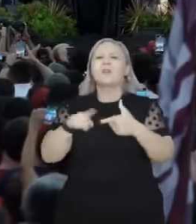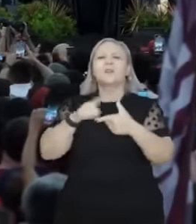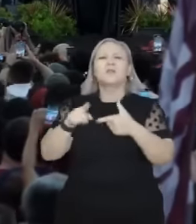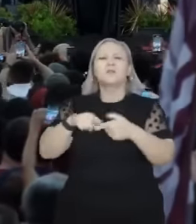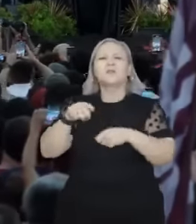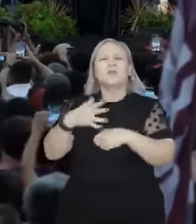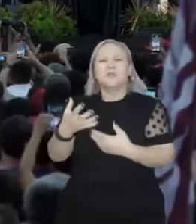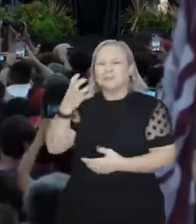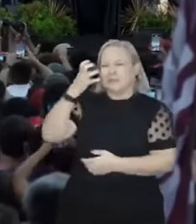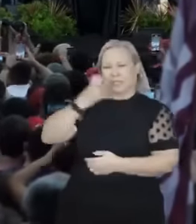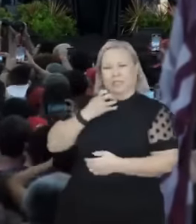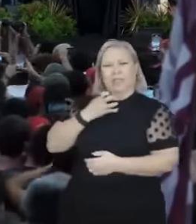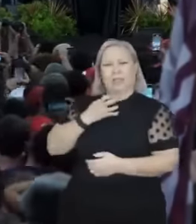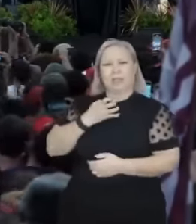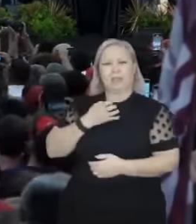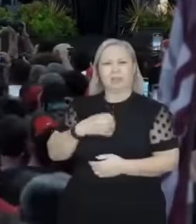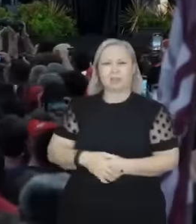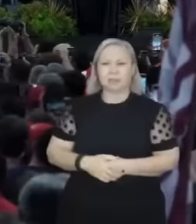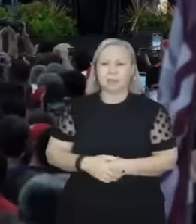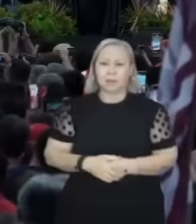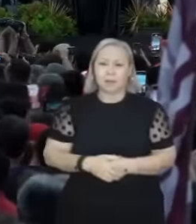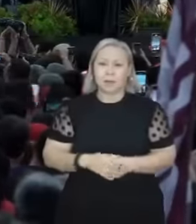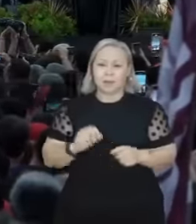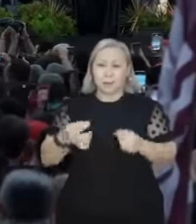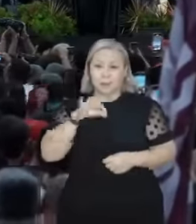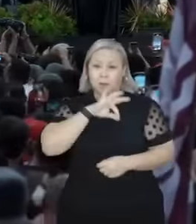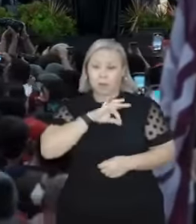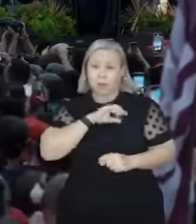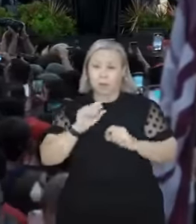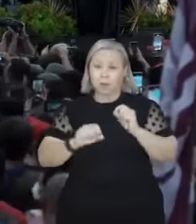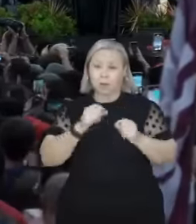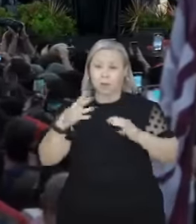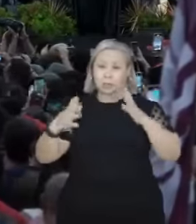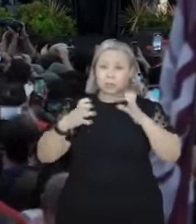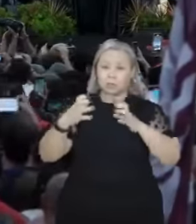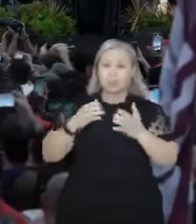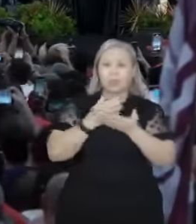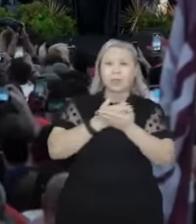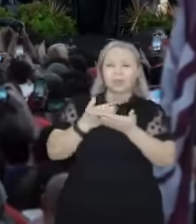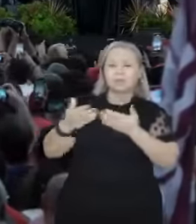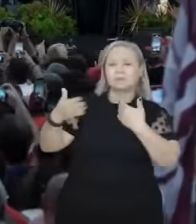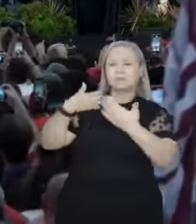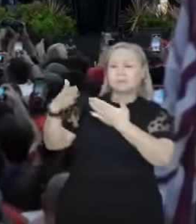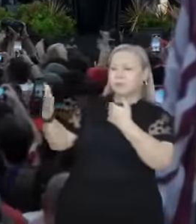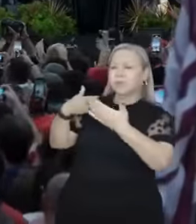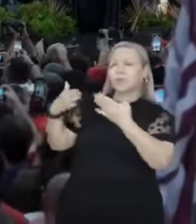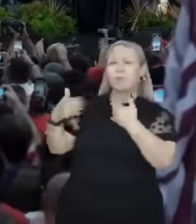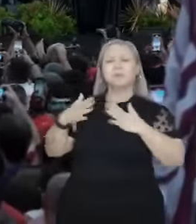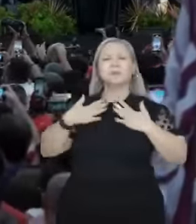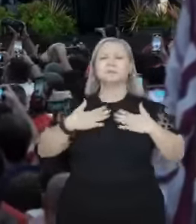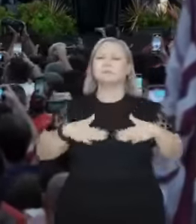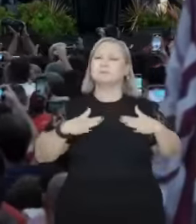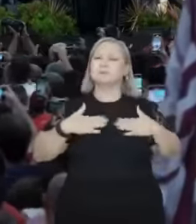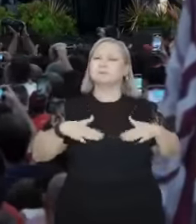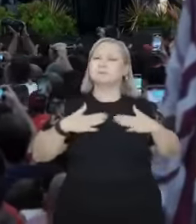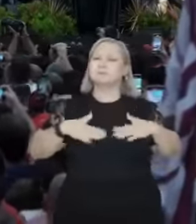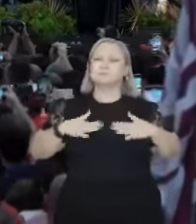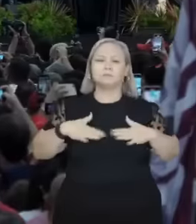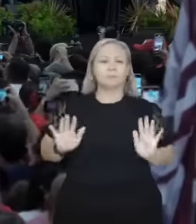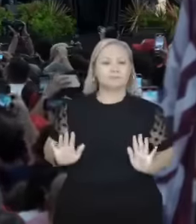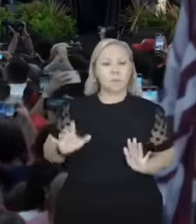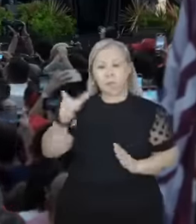um motim contra ele aqui, ele conversava comigo com a maior tranquilidade. E ele conseguiu